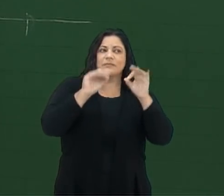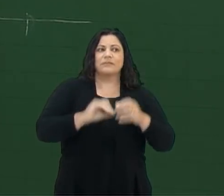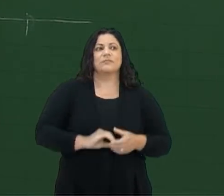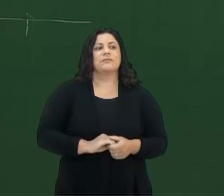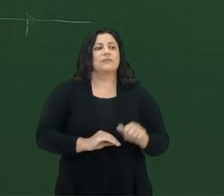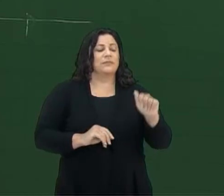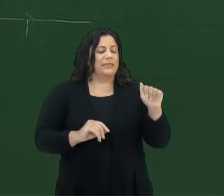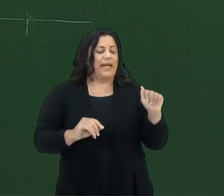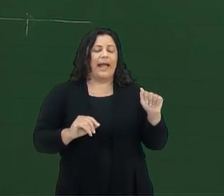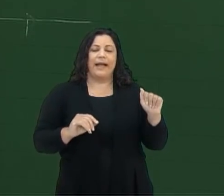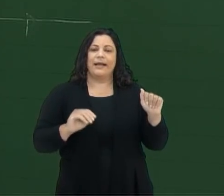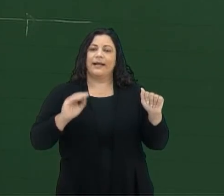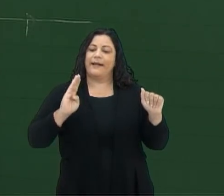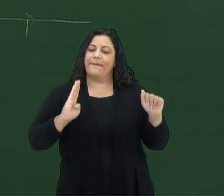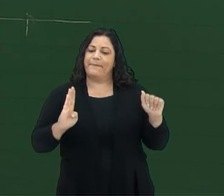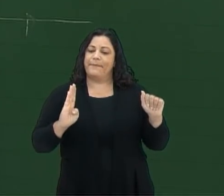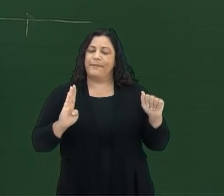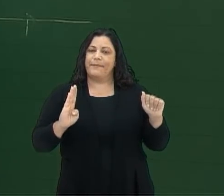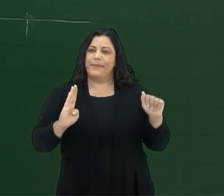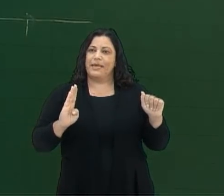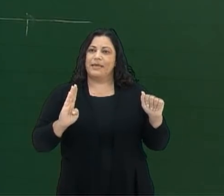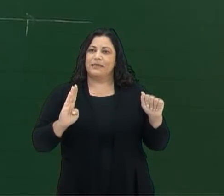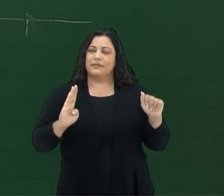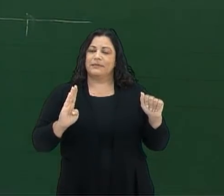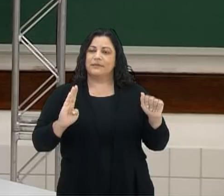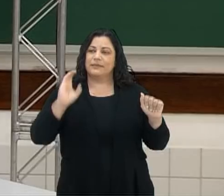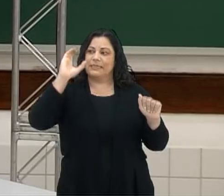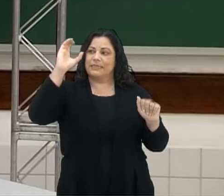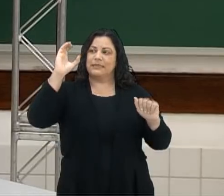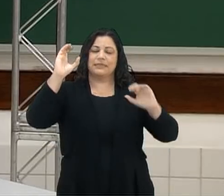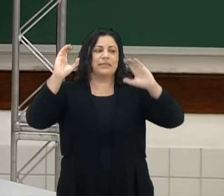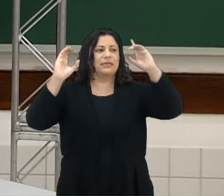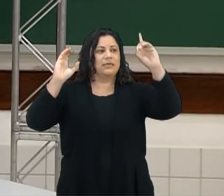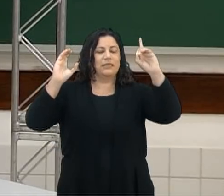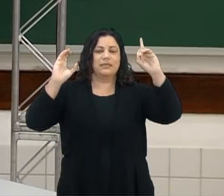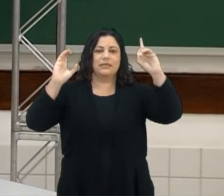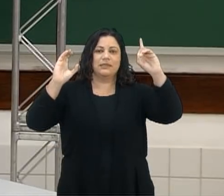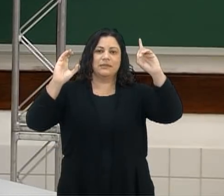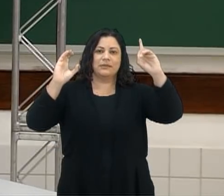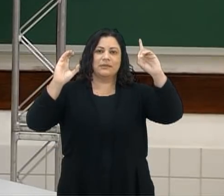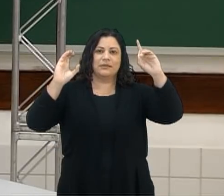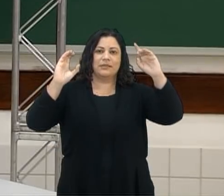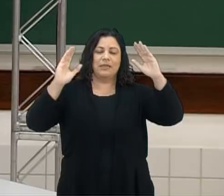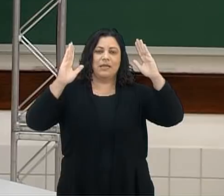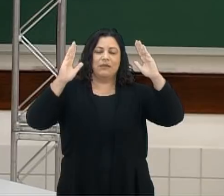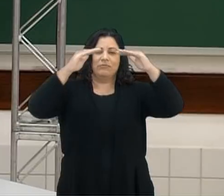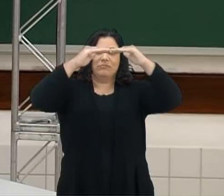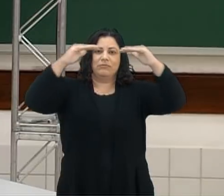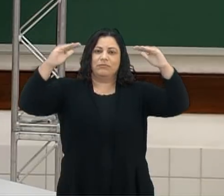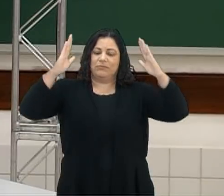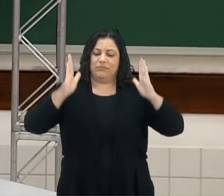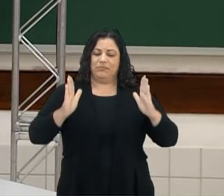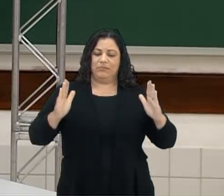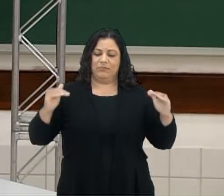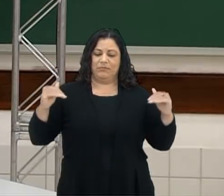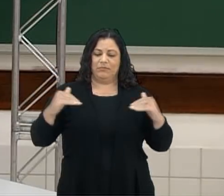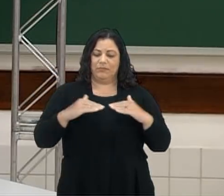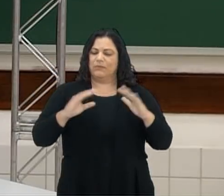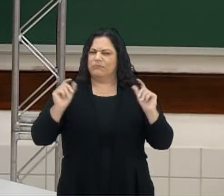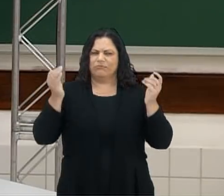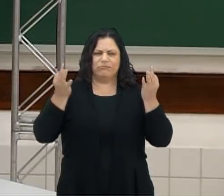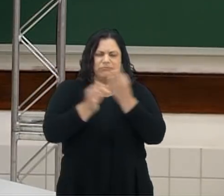meu quadrado ABCD, tá? Então, recapitulando, vou voltar aqui no passo a passo da TV,